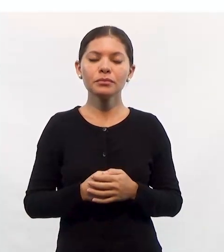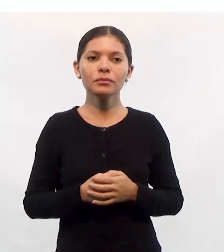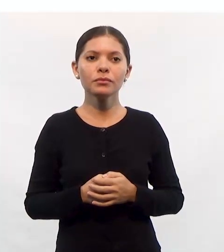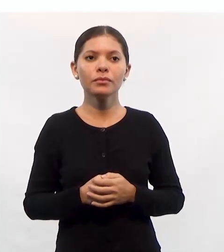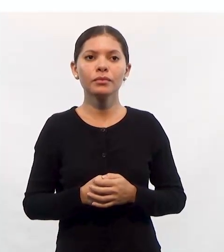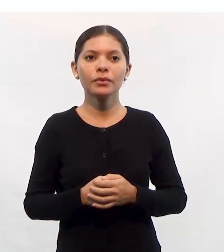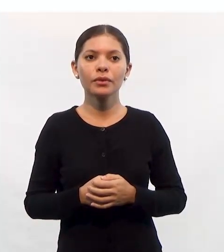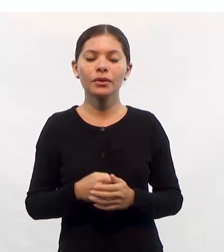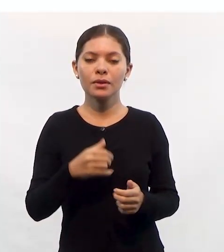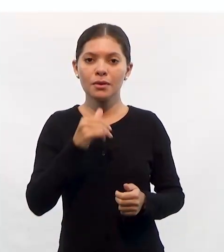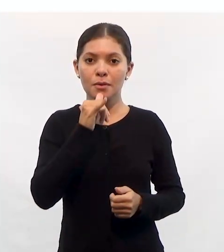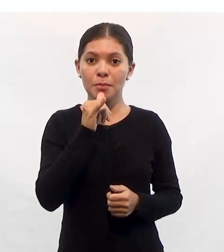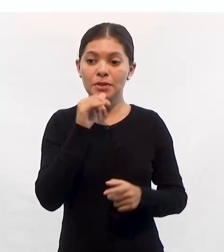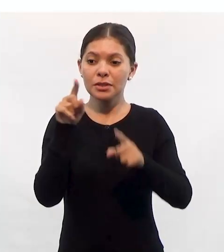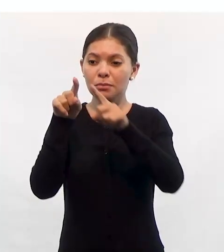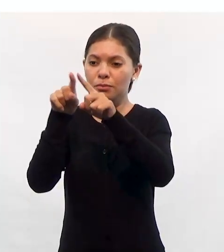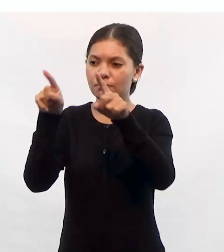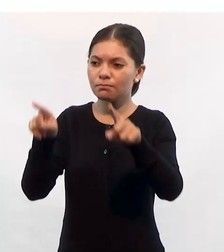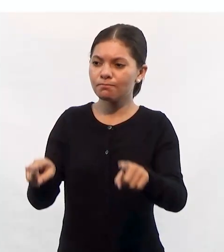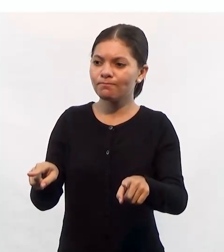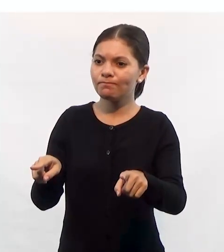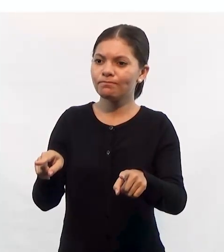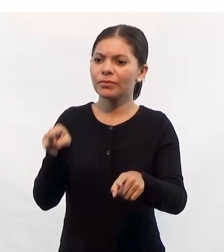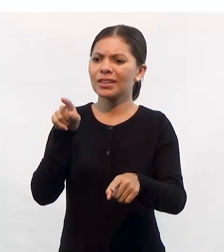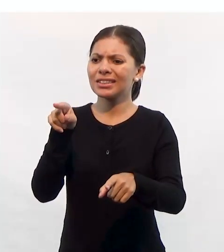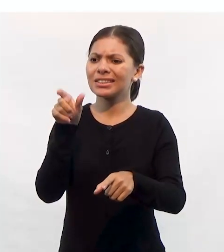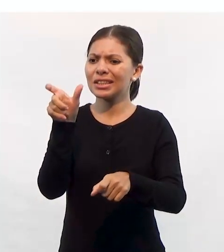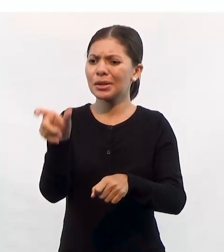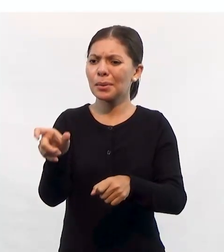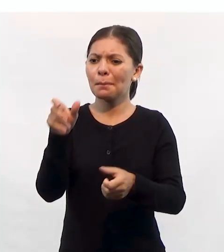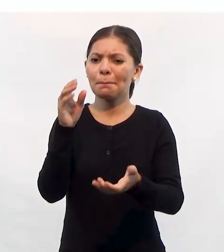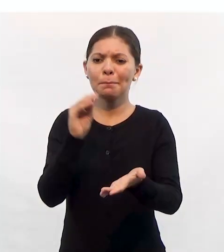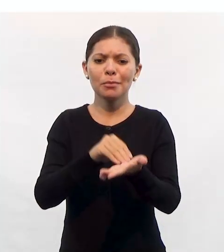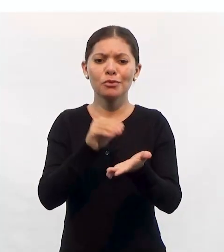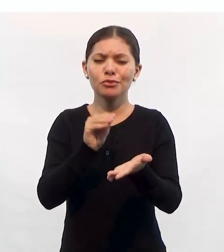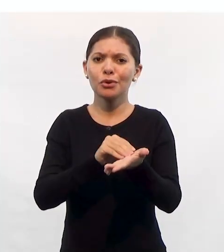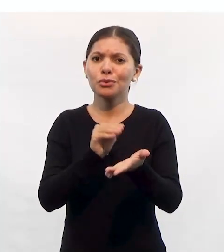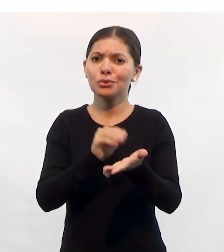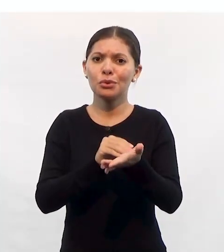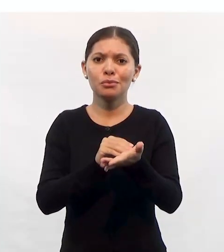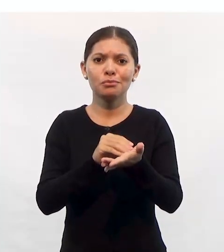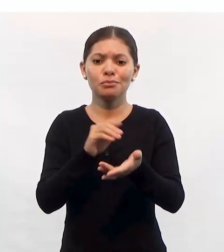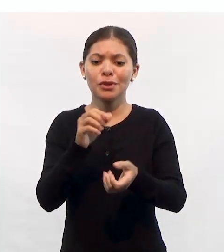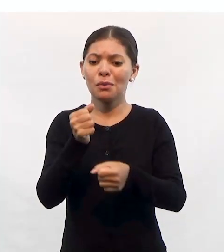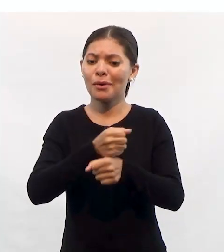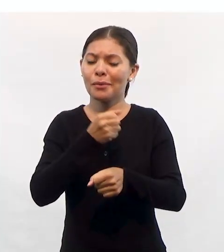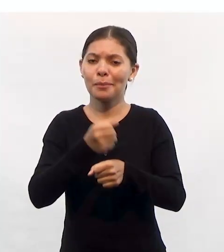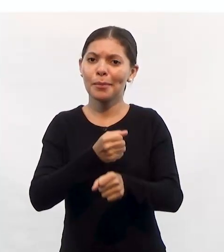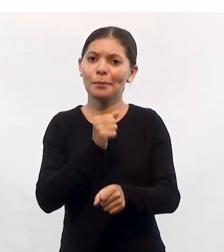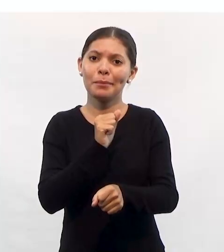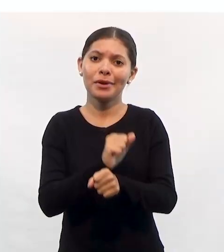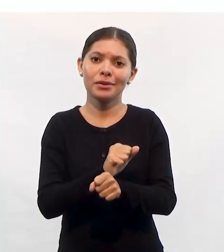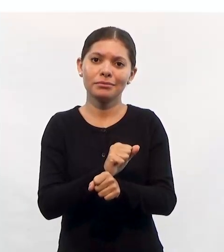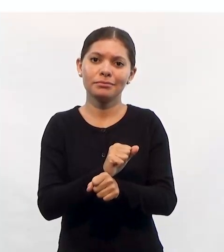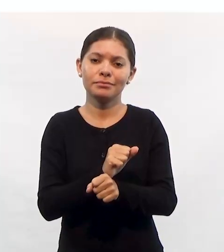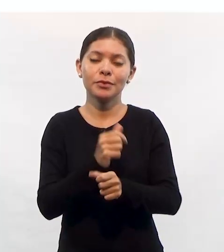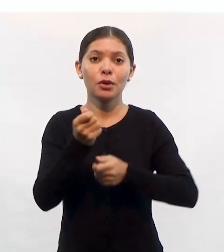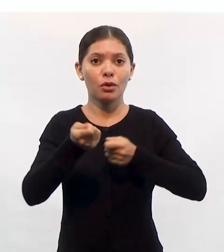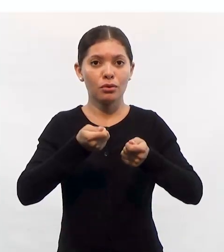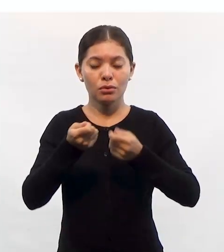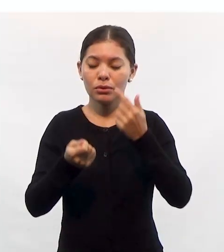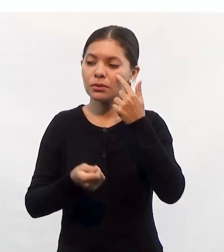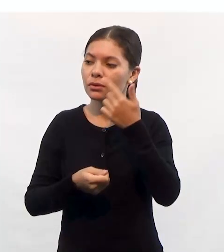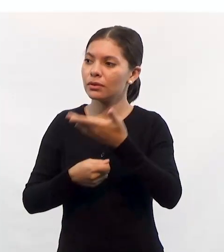mão de obra quando por exemplo se um funcionário faltar a operação para então ele controla também